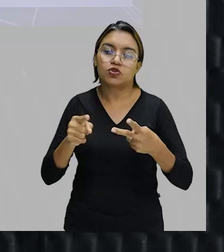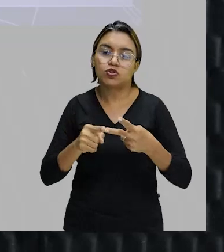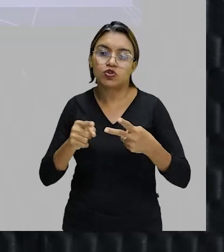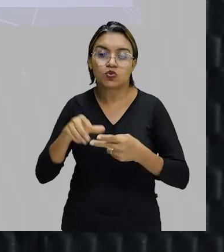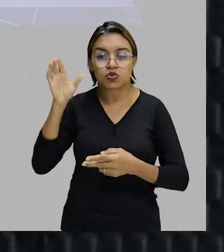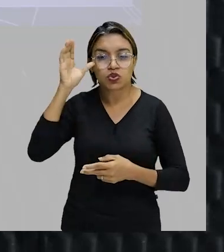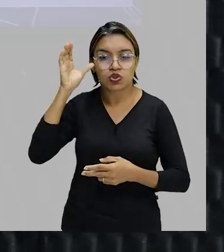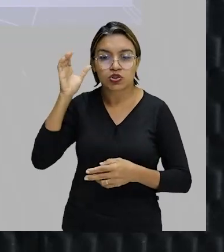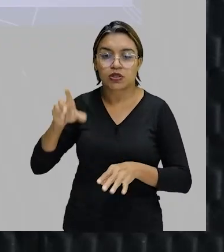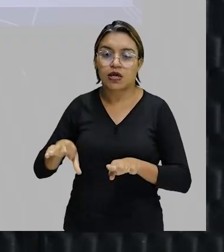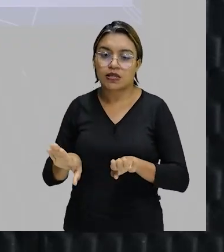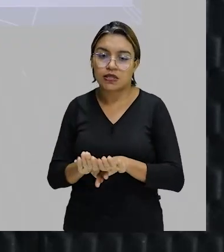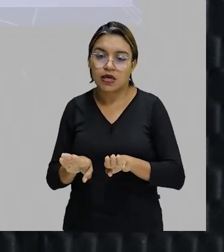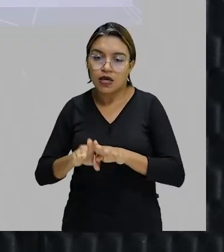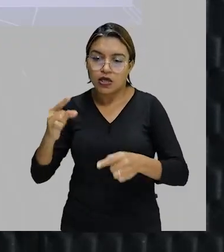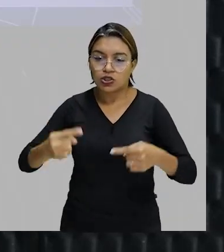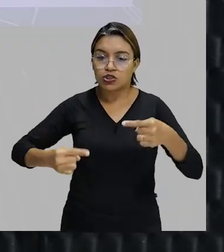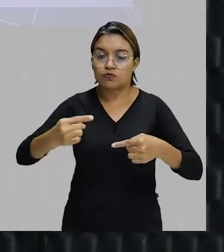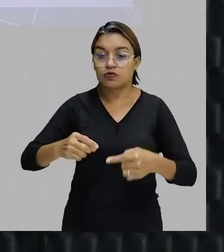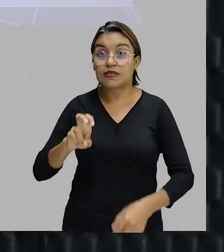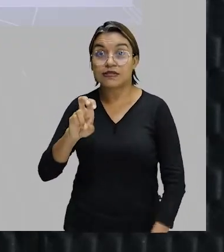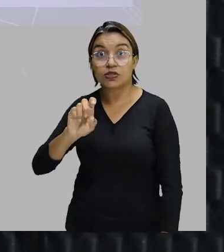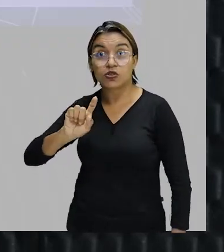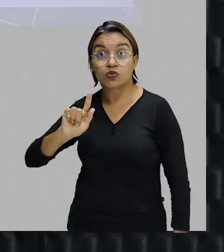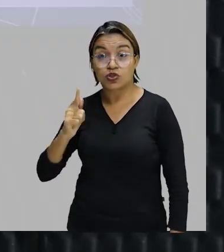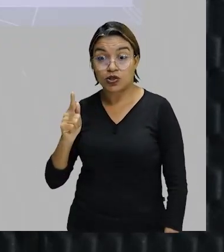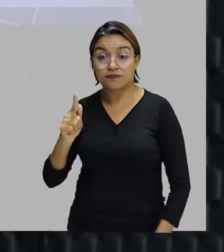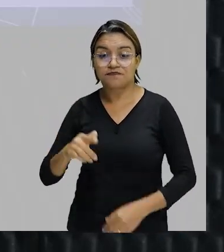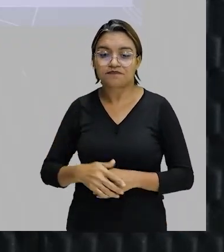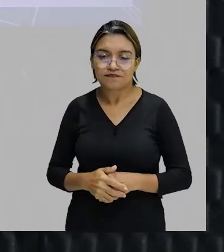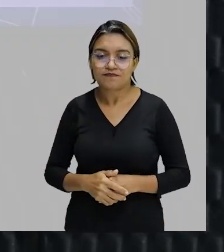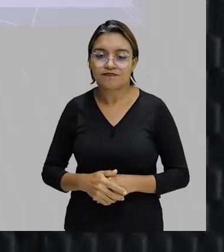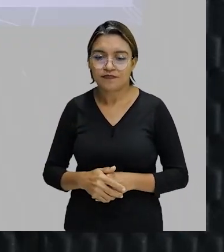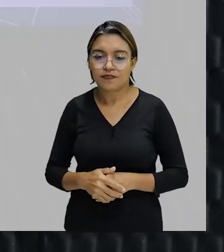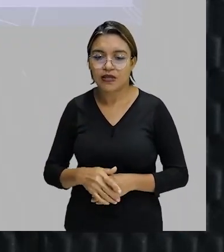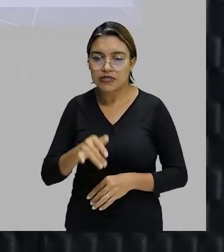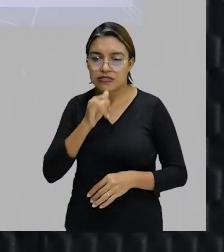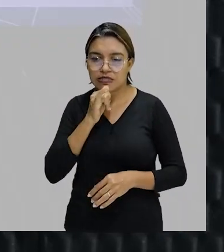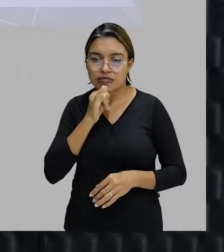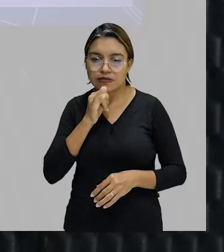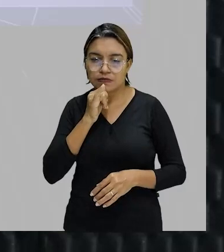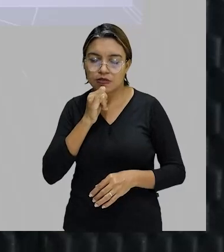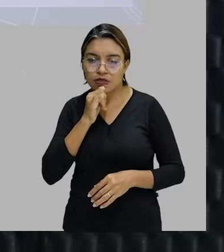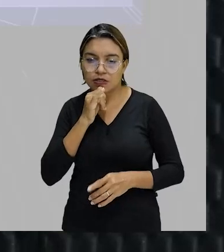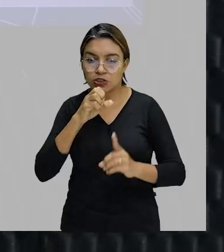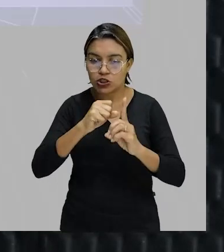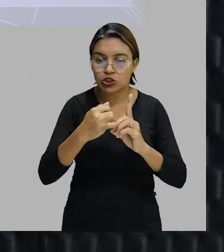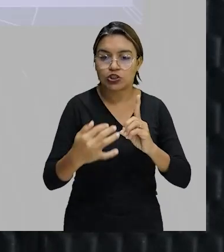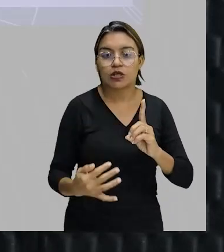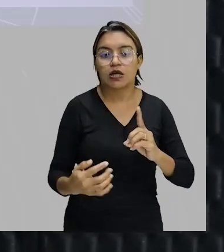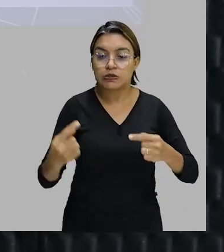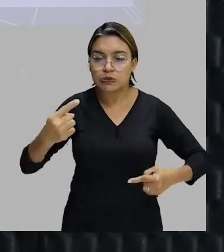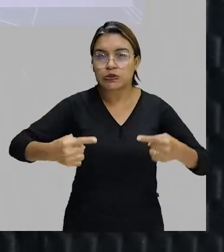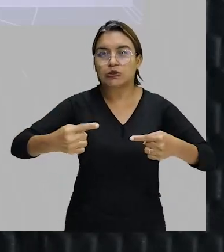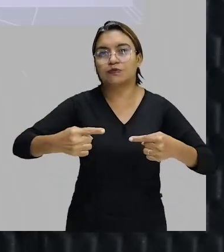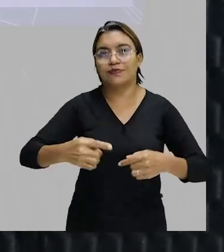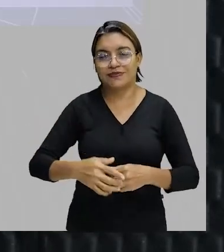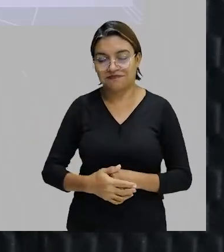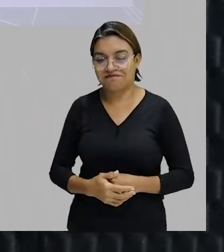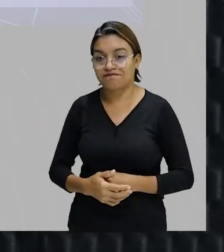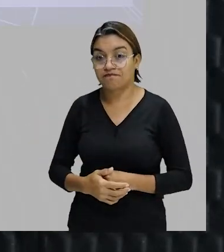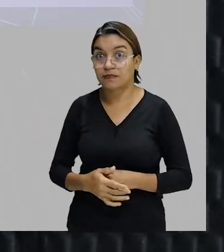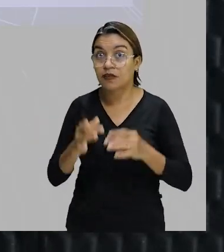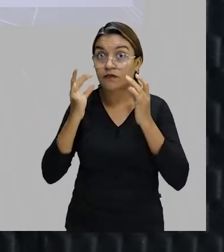Olha a disputa aí, Huawei, chinesa, e a Google, né, norte-americana, pela disputa de dados. Muita atenção.